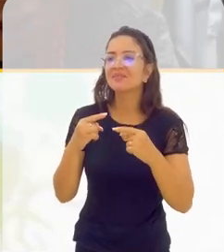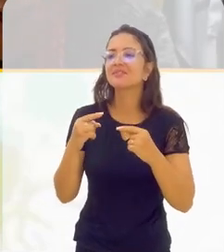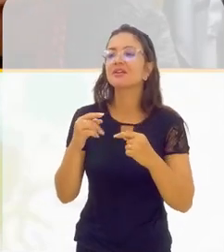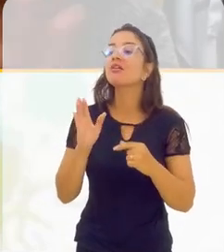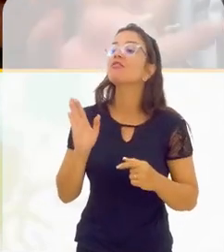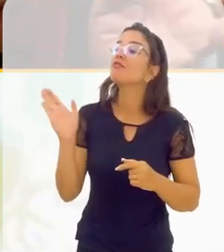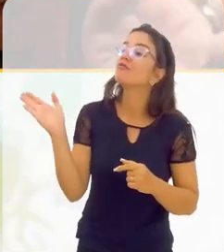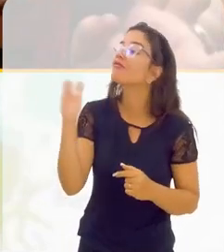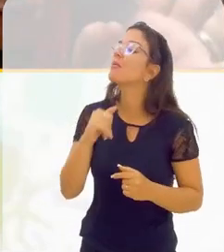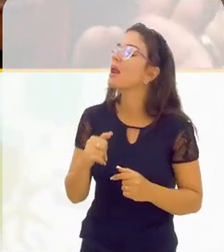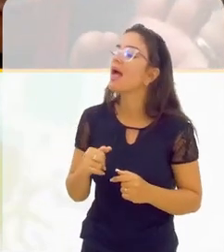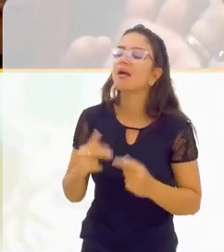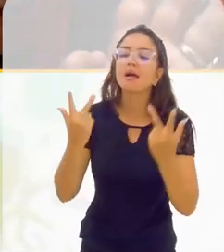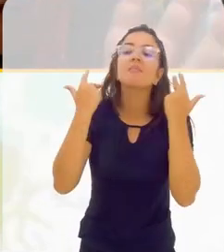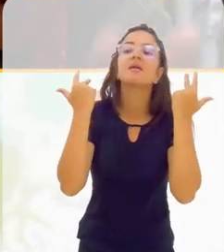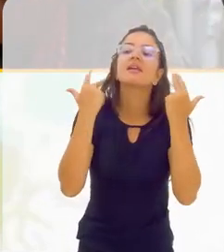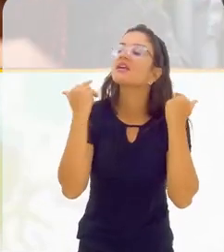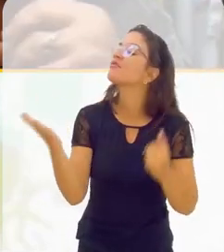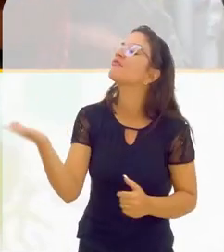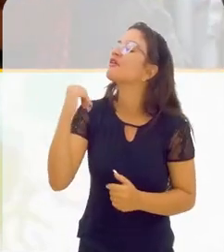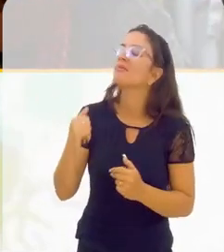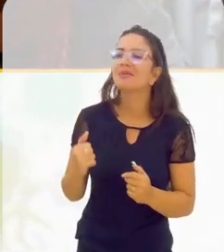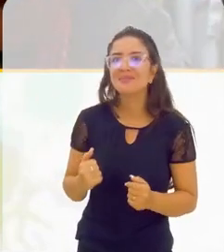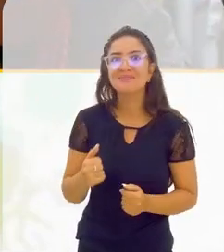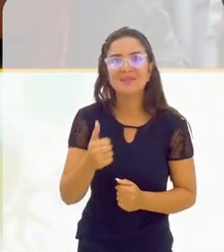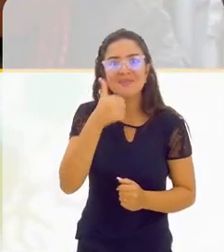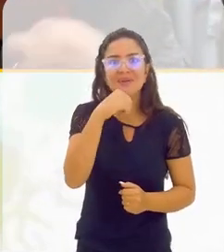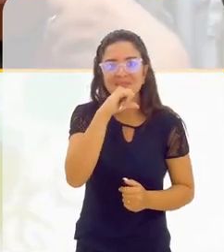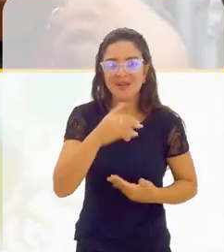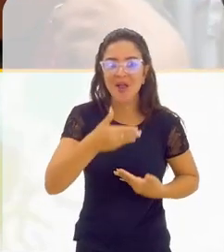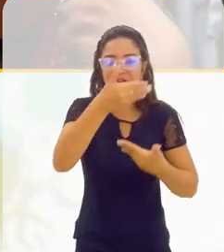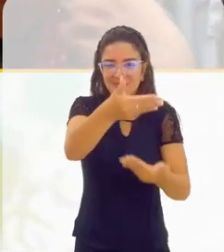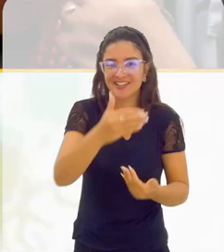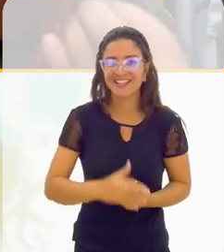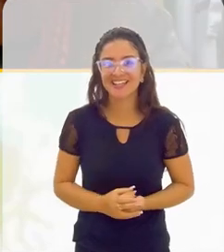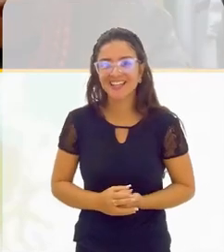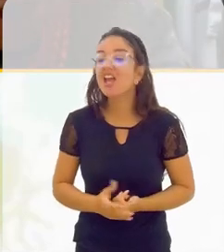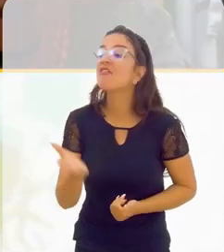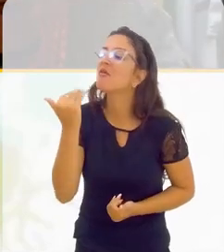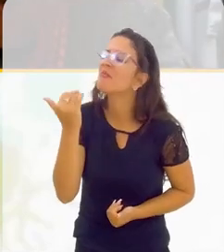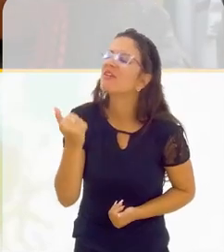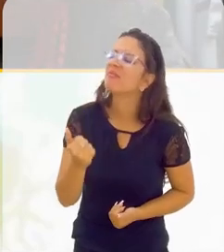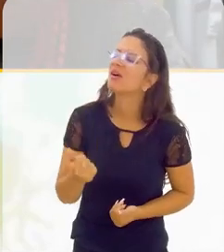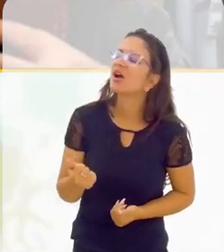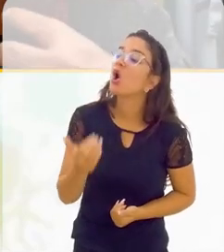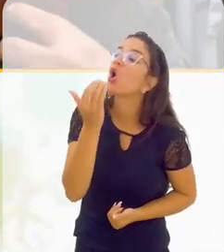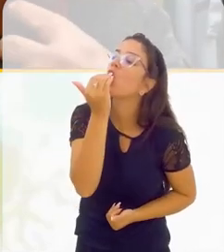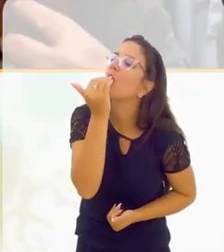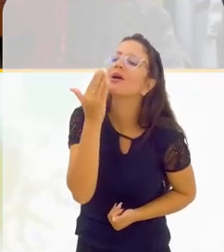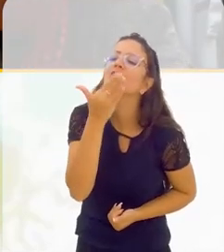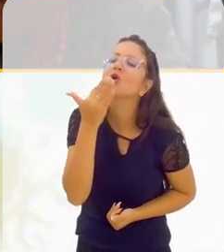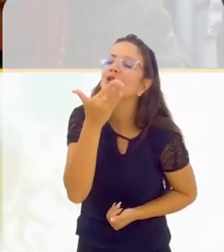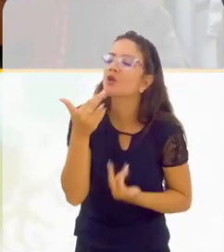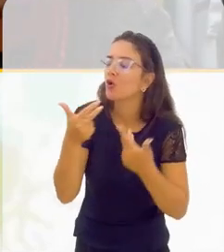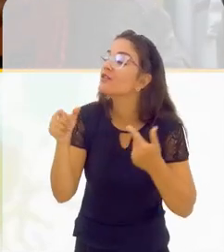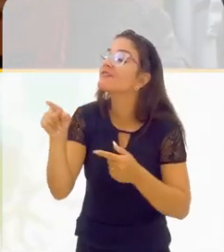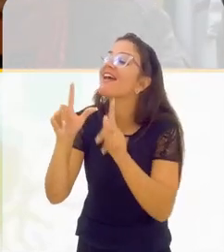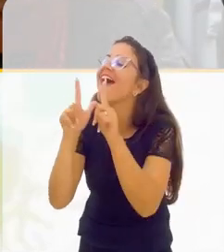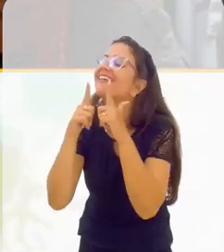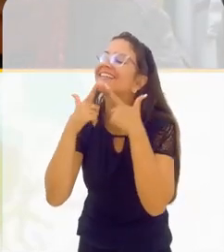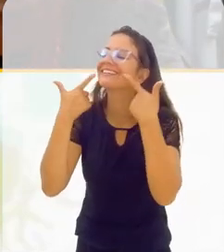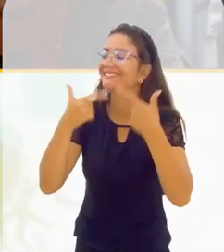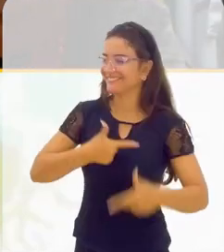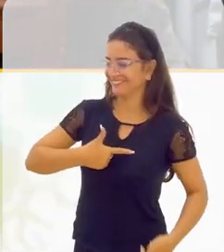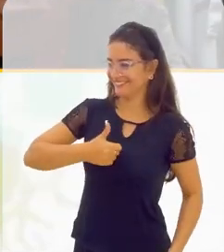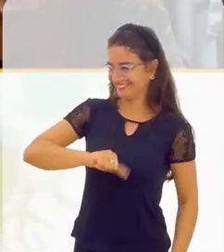as outras coisas vamos arrumar o resto não do cabeleireiro Vamos tomar comer doce você vai ficar de bem com a vida